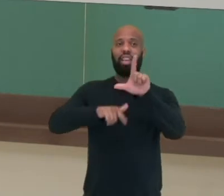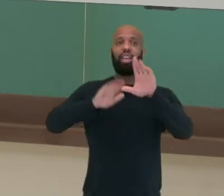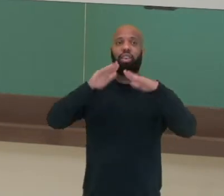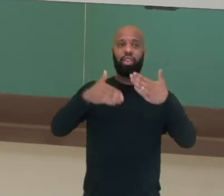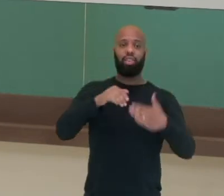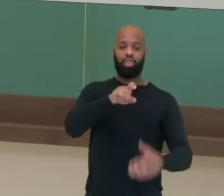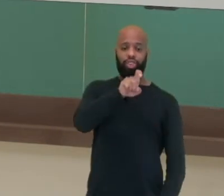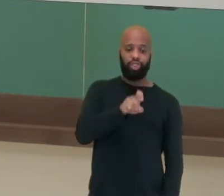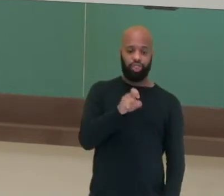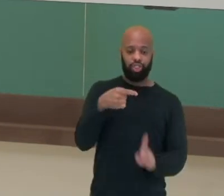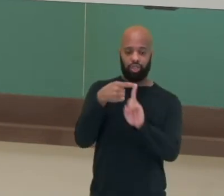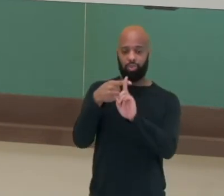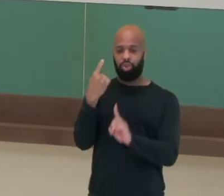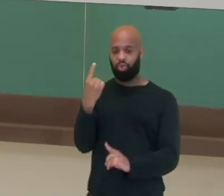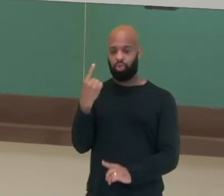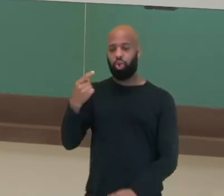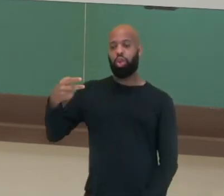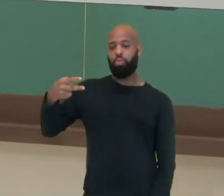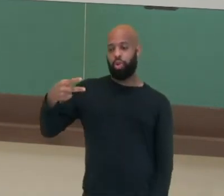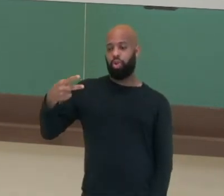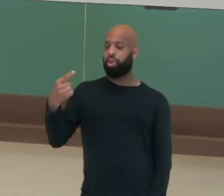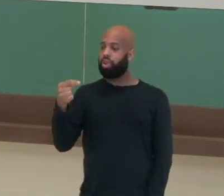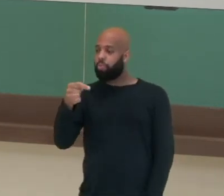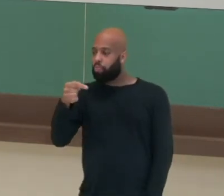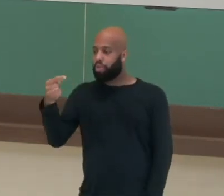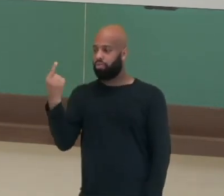mais 1 tem que ser maior que menos 1.